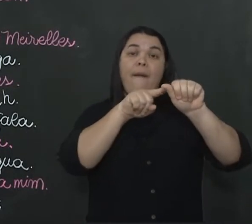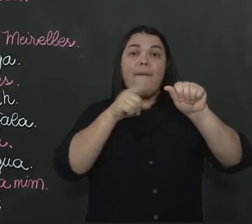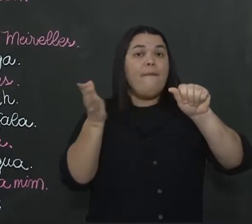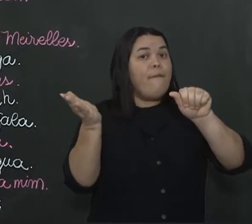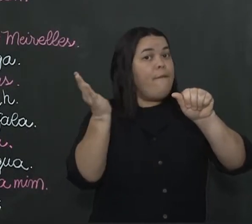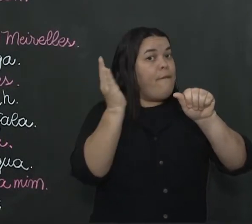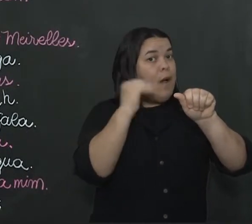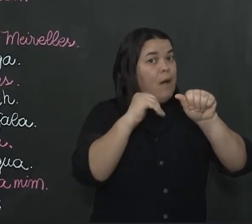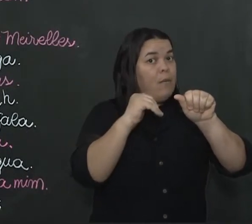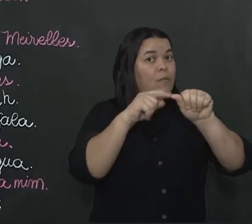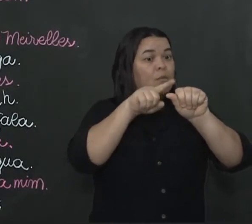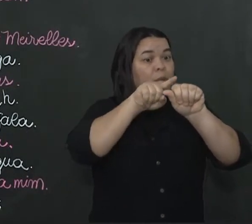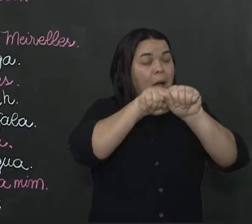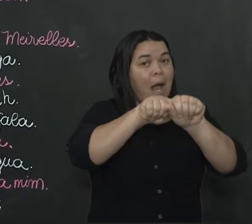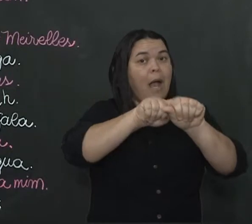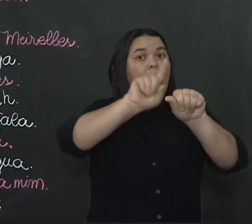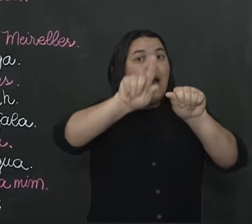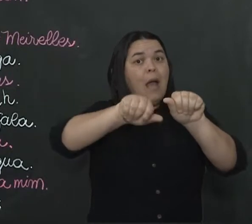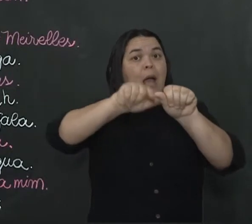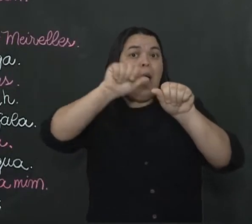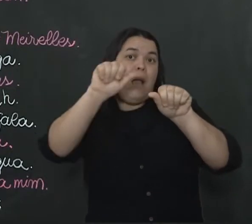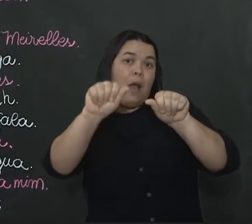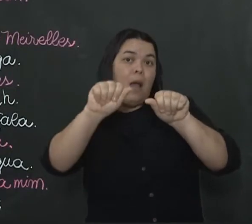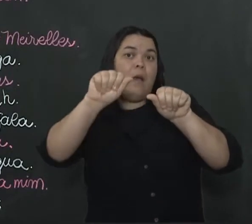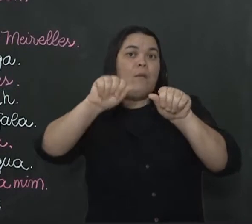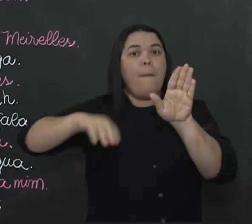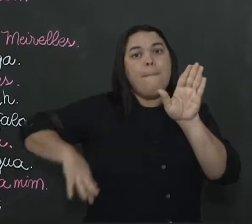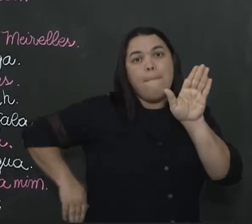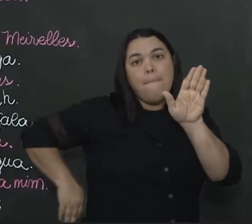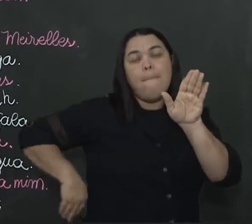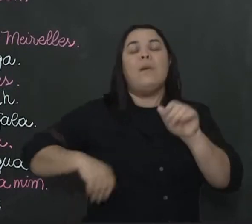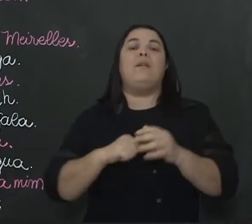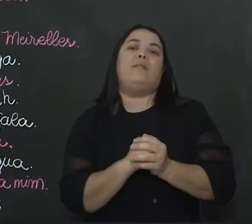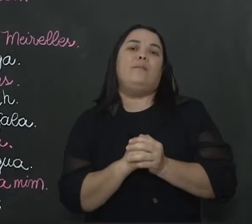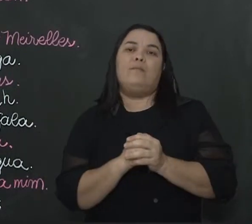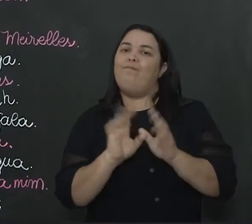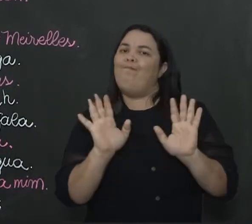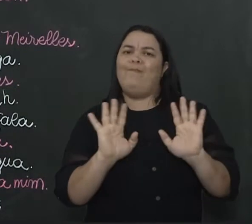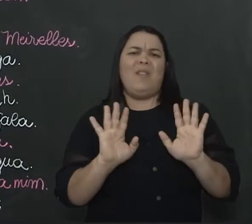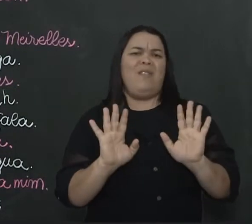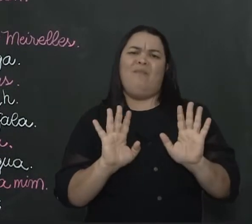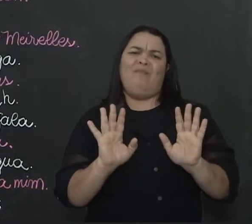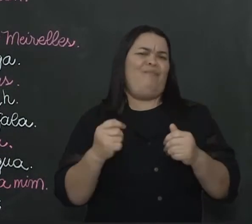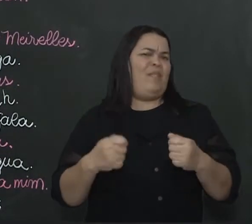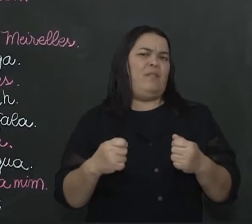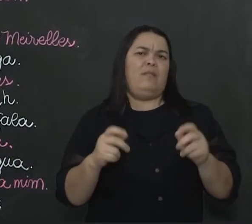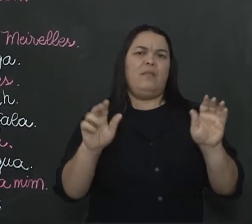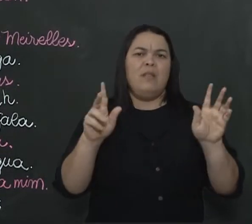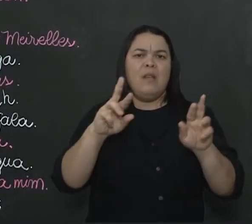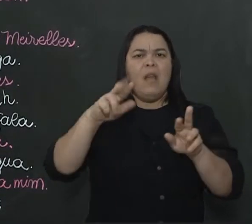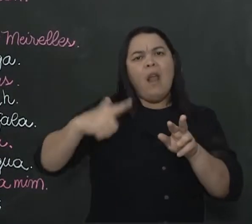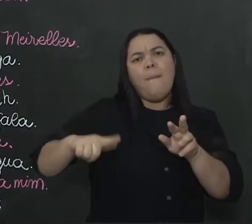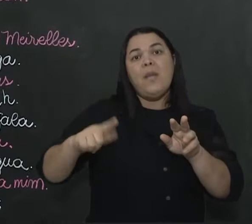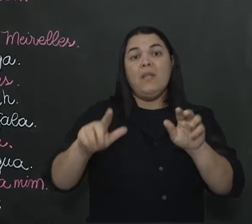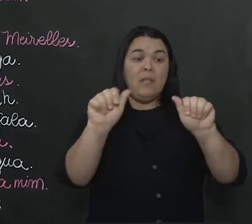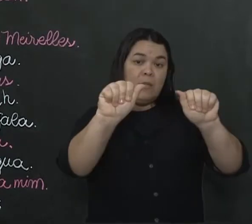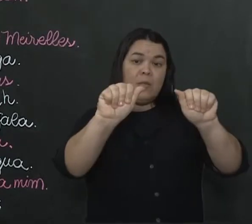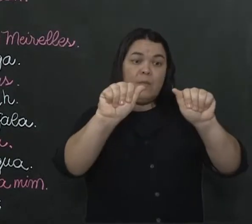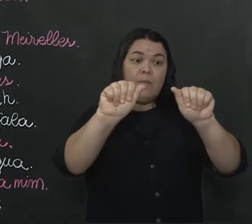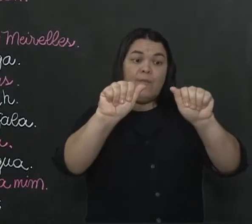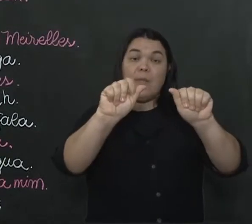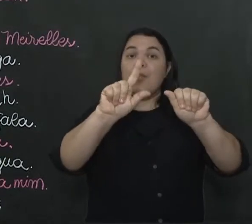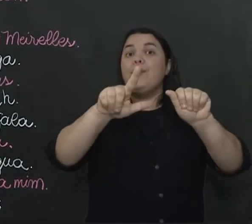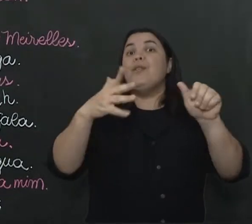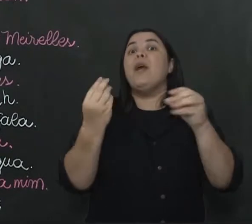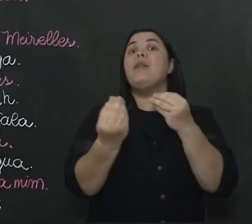estranho. Vamos à praia. Claro, eu não preciso repetir, mas eu não preciso repetir exatamente porque a língua já me